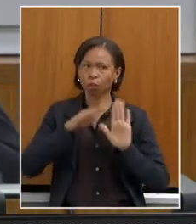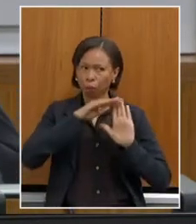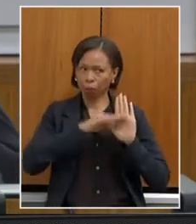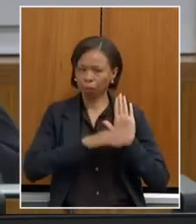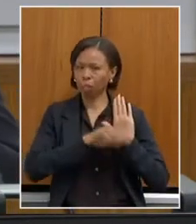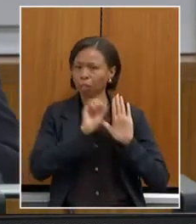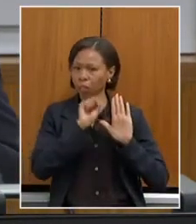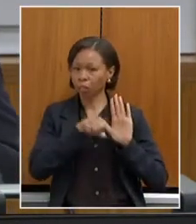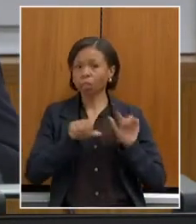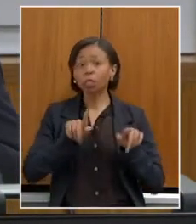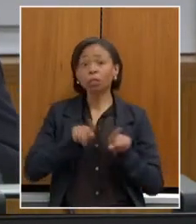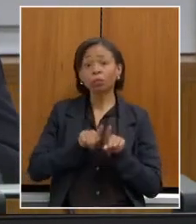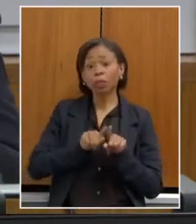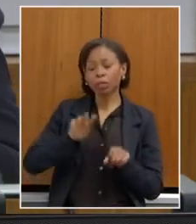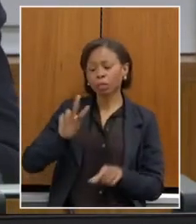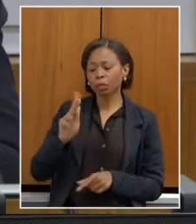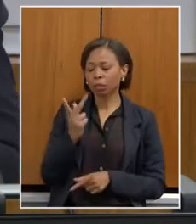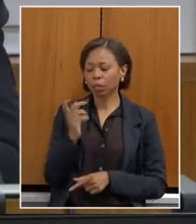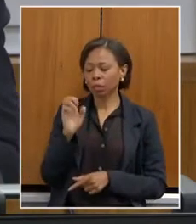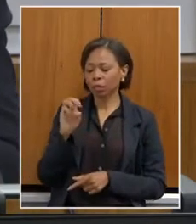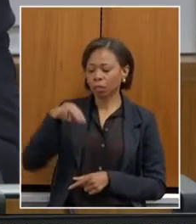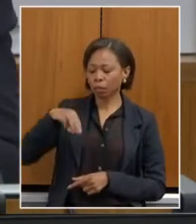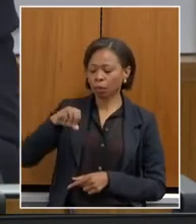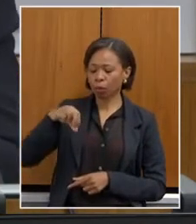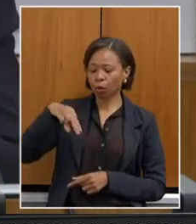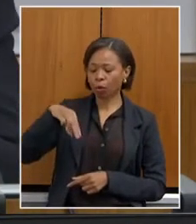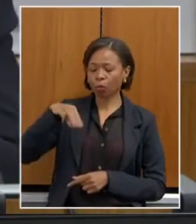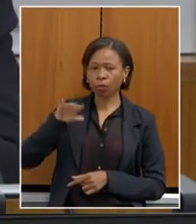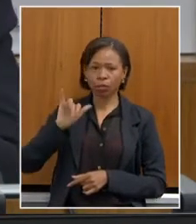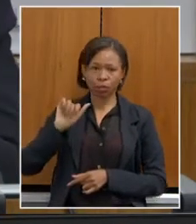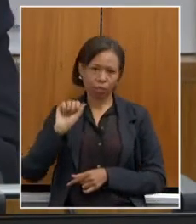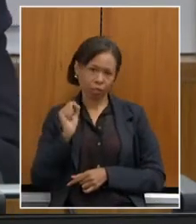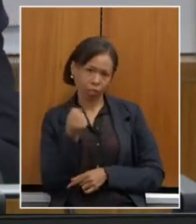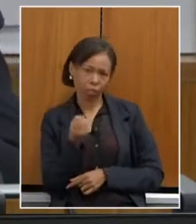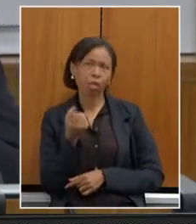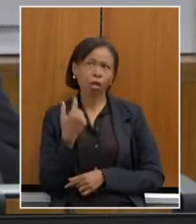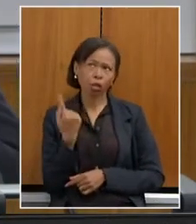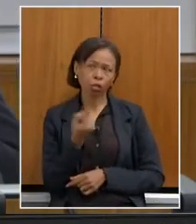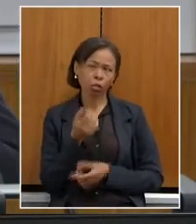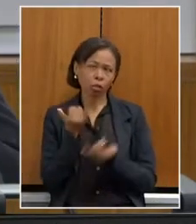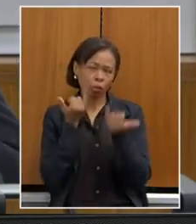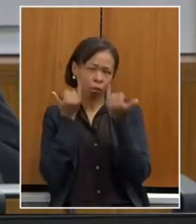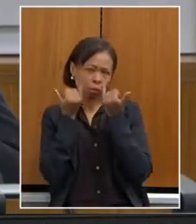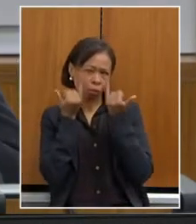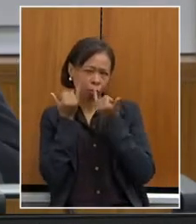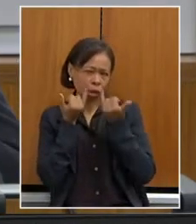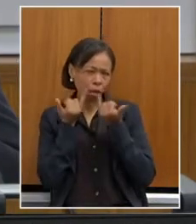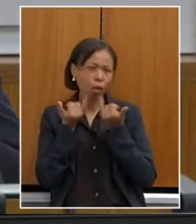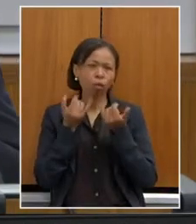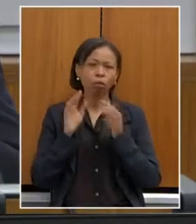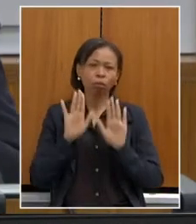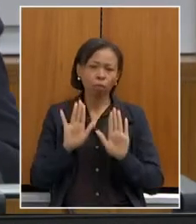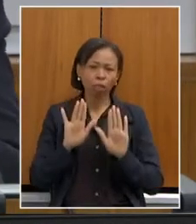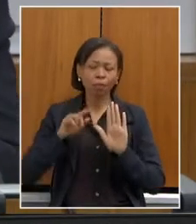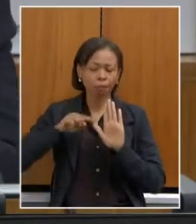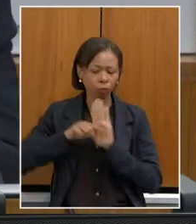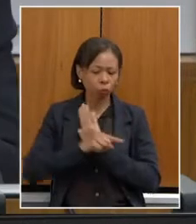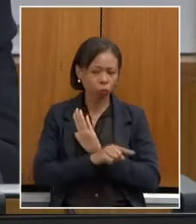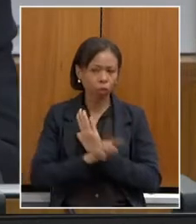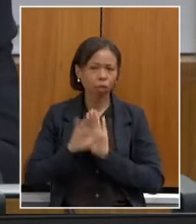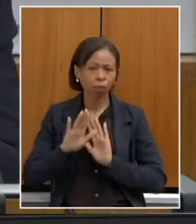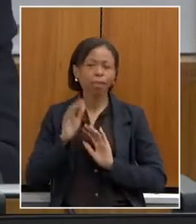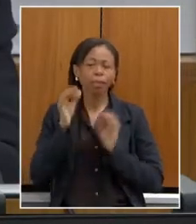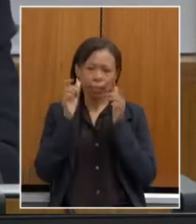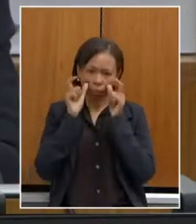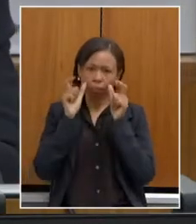Emominas a mesma coisa vamos discutir não tenho os dados aqui para que eu consiga aprofundar mas temos interesse tanto em Minas